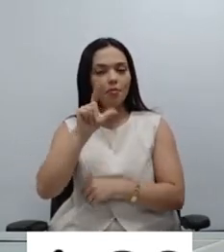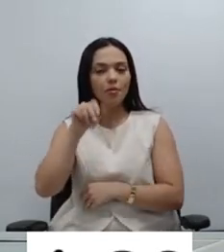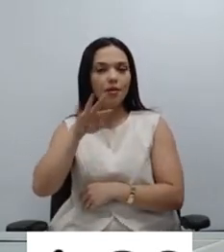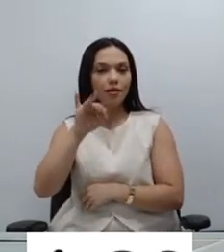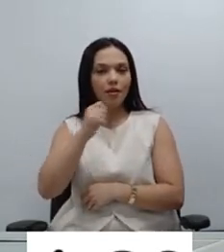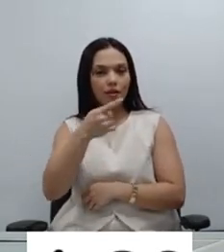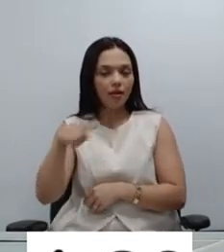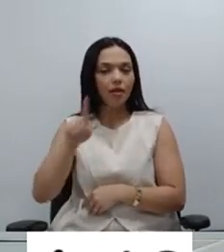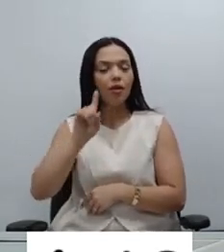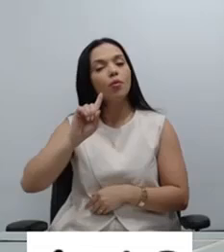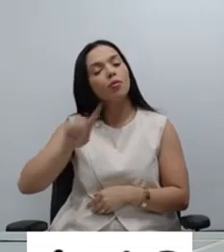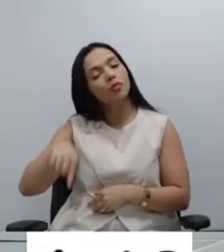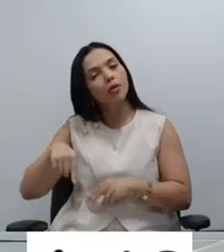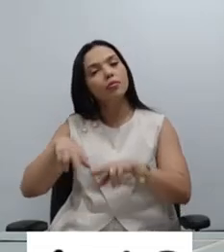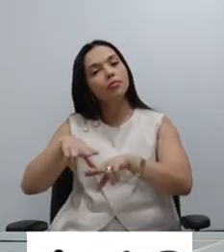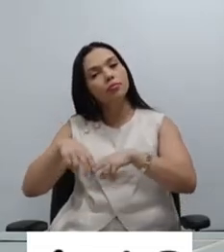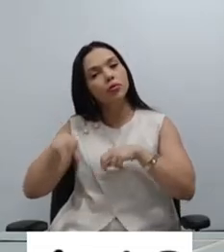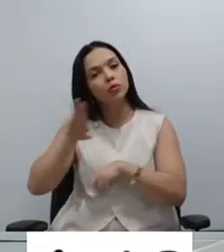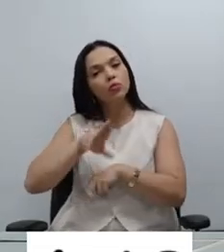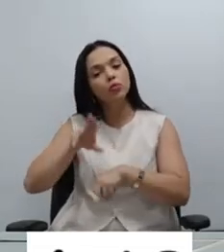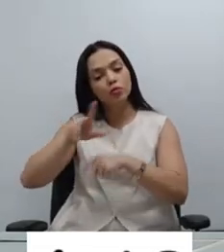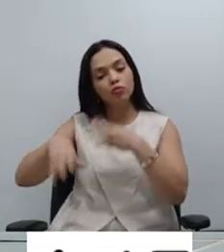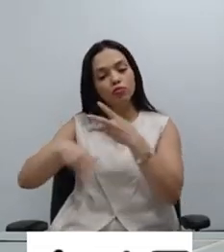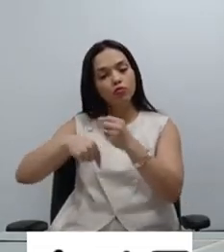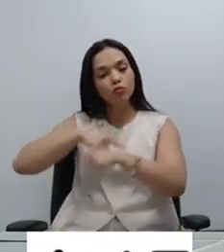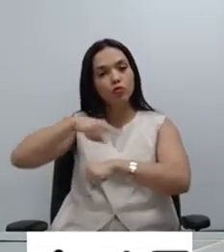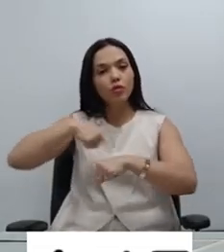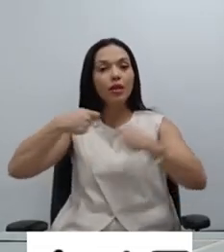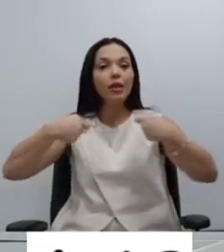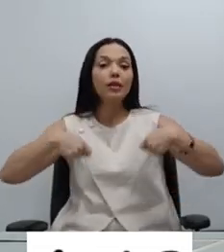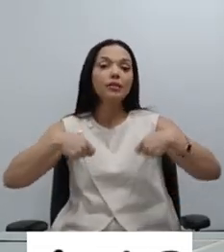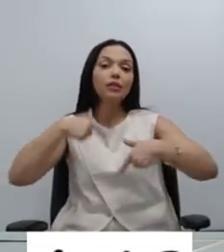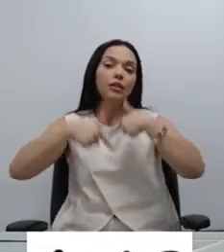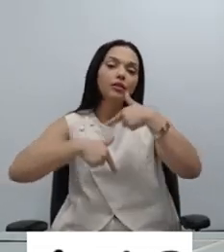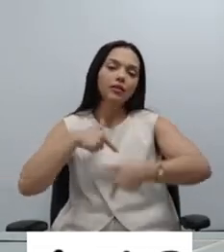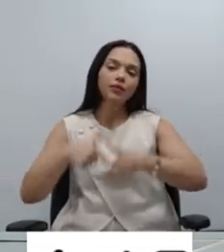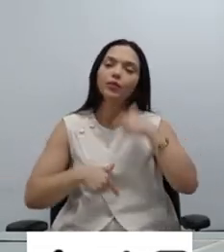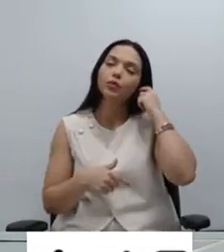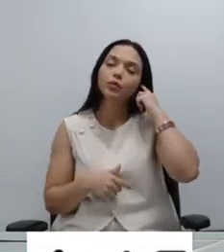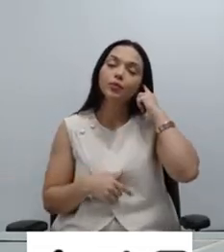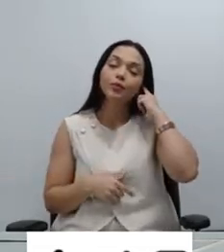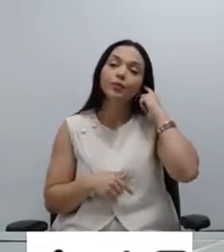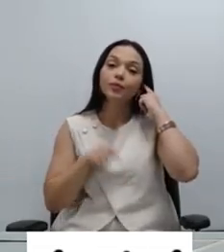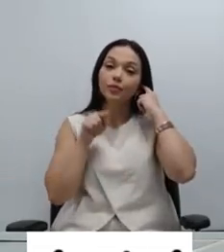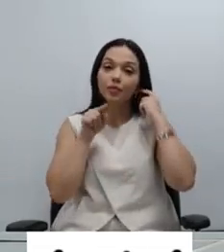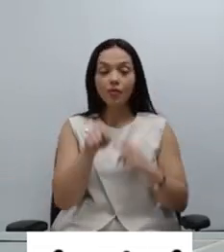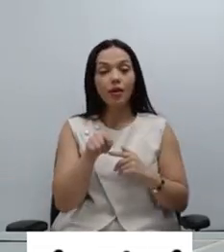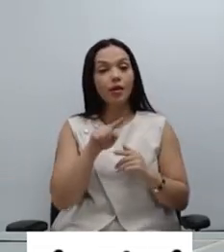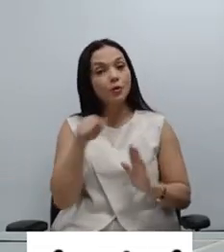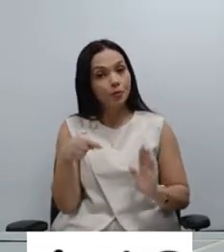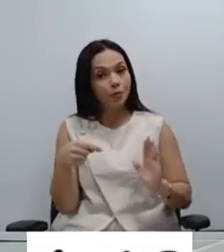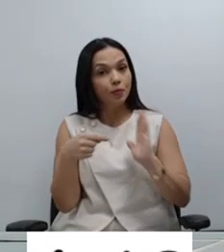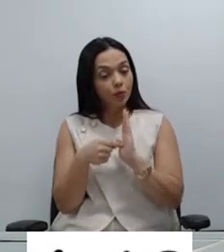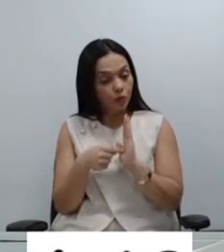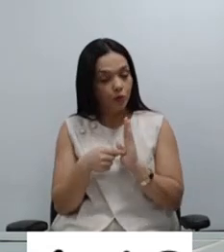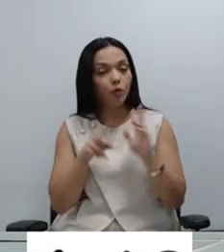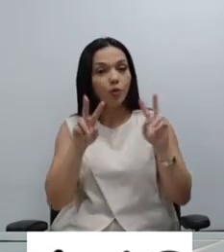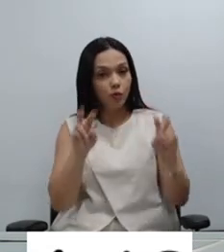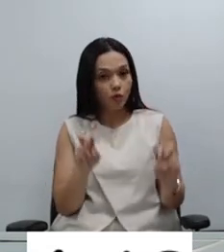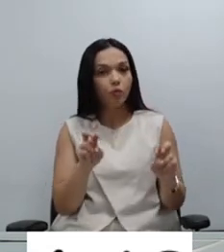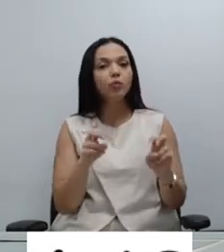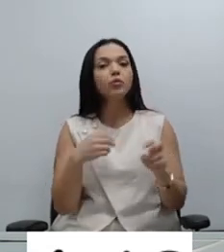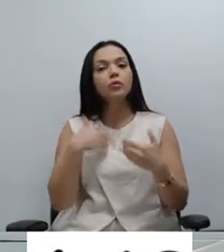gozo das compensações por necessidade de serviço. Nesse ponto, gostaríamos de agradecer o empenho de todos e todas os servidores do